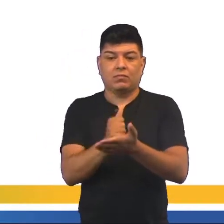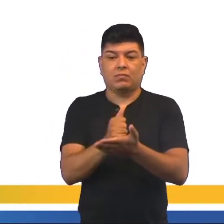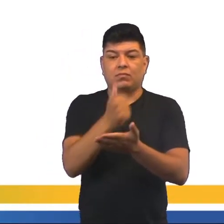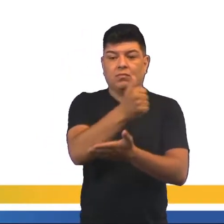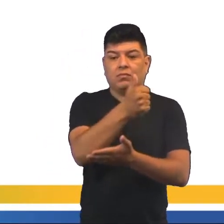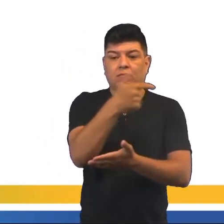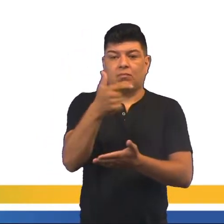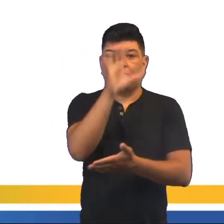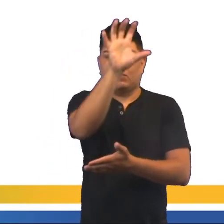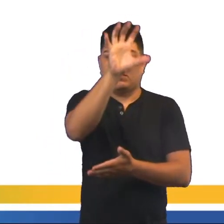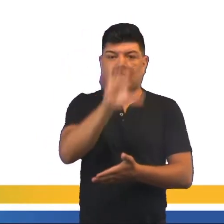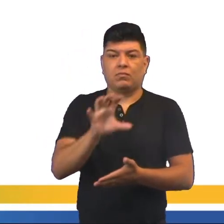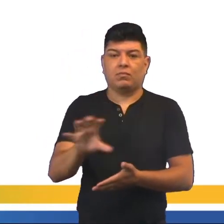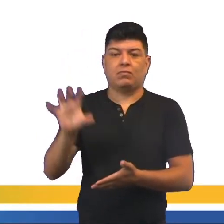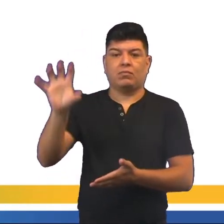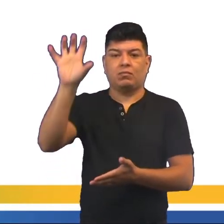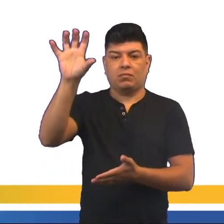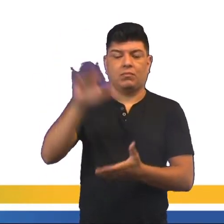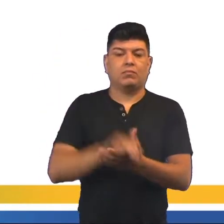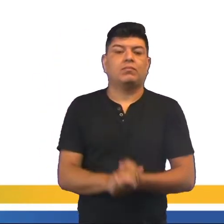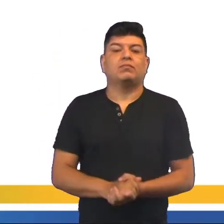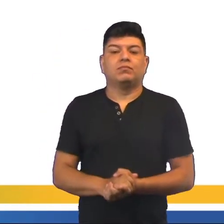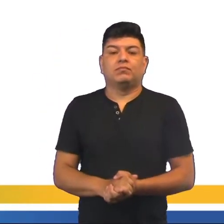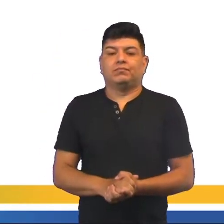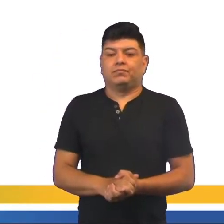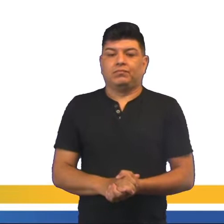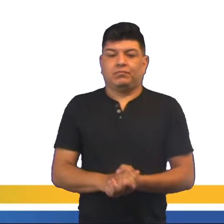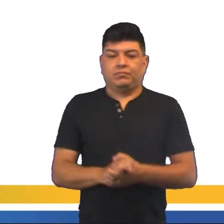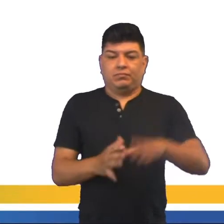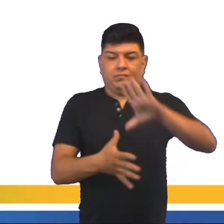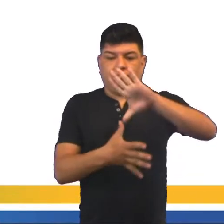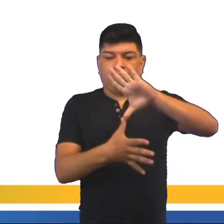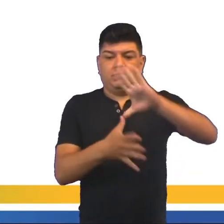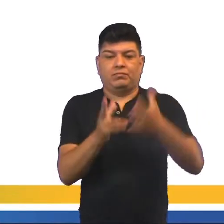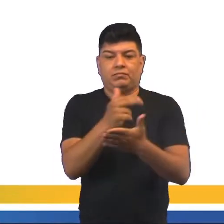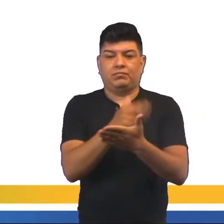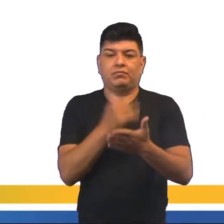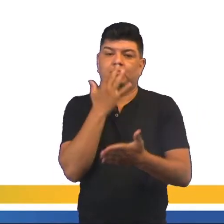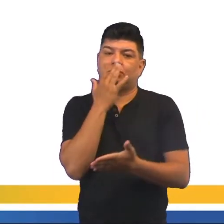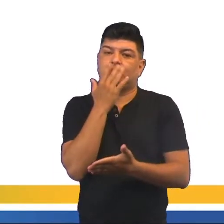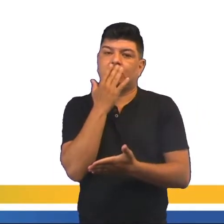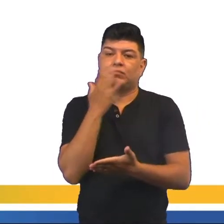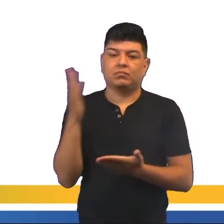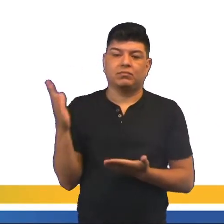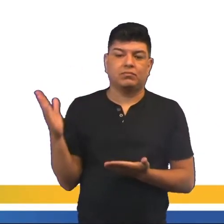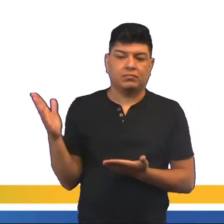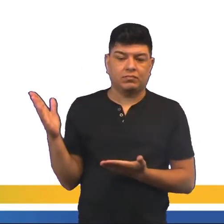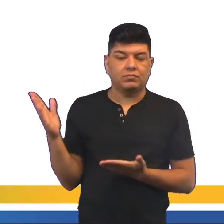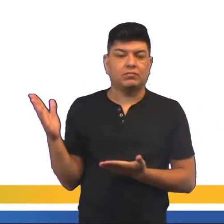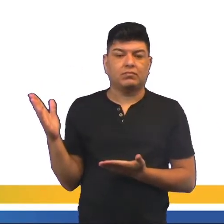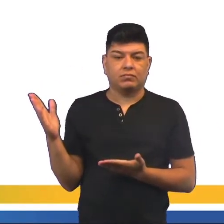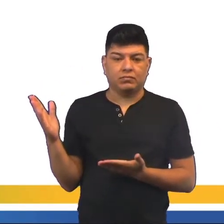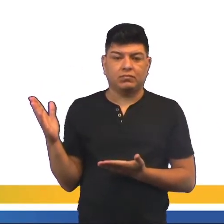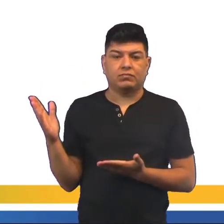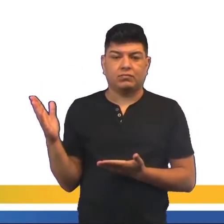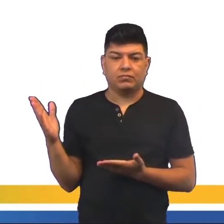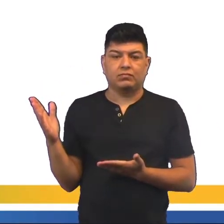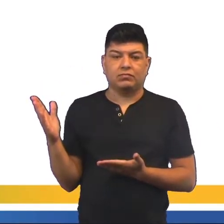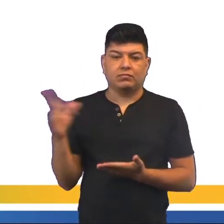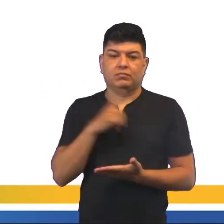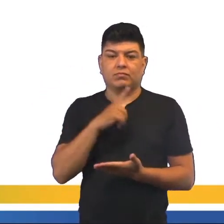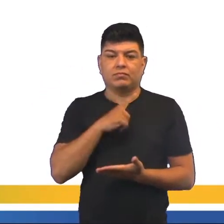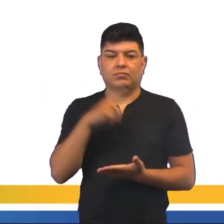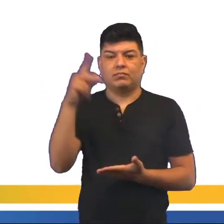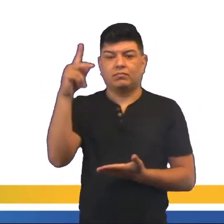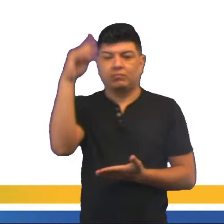em 12 regiões. Então aí esse mapa que você está vendo aí, todo colorido, refere-se às regiões